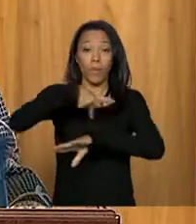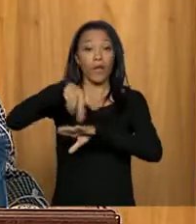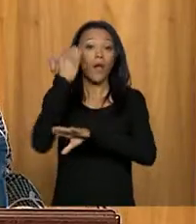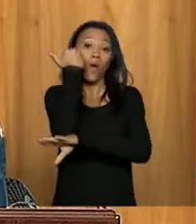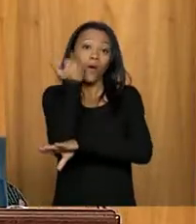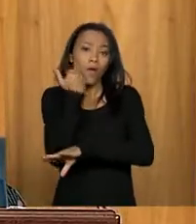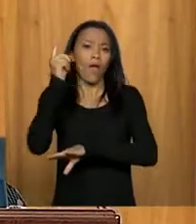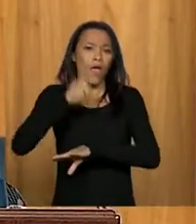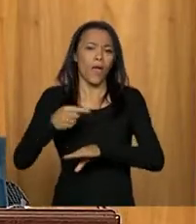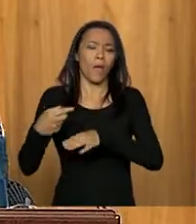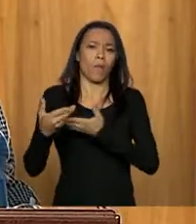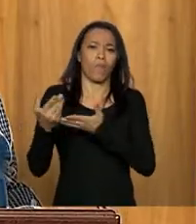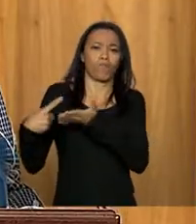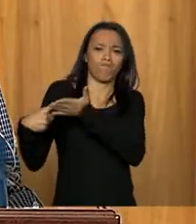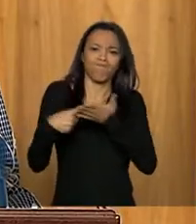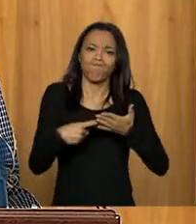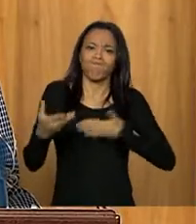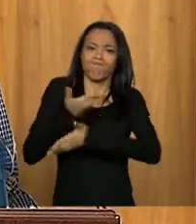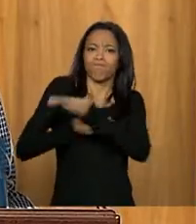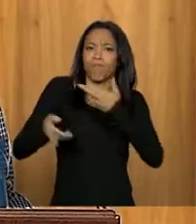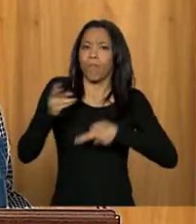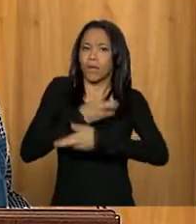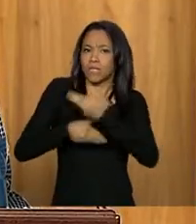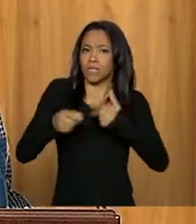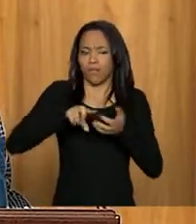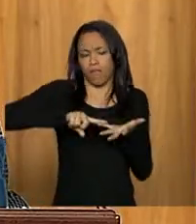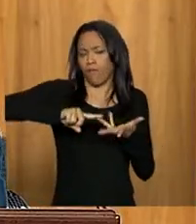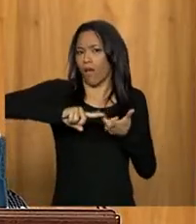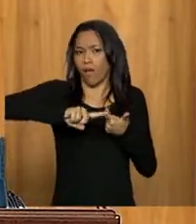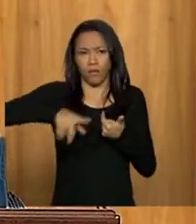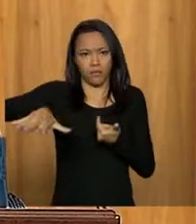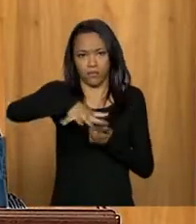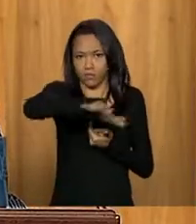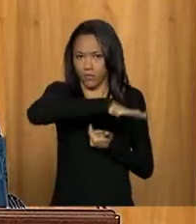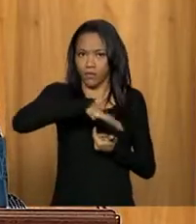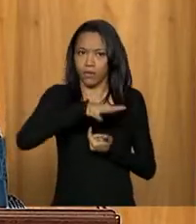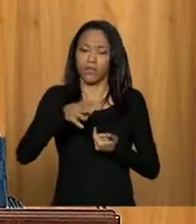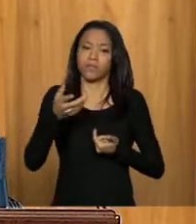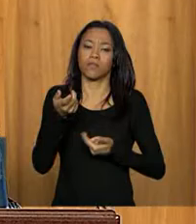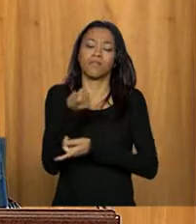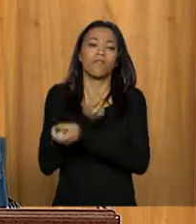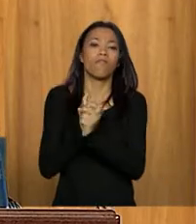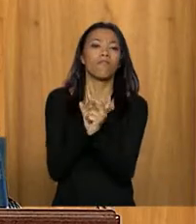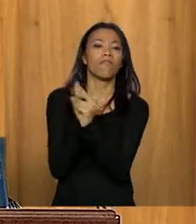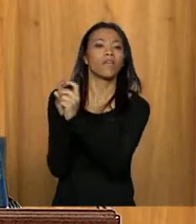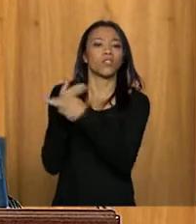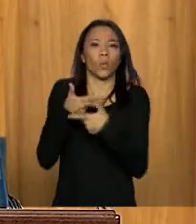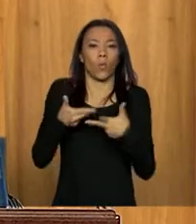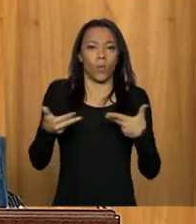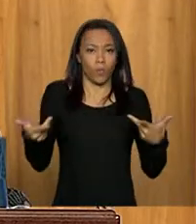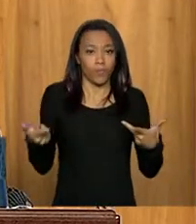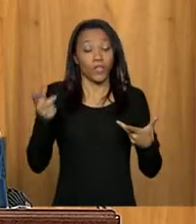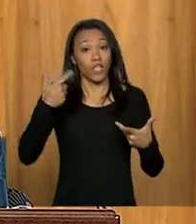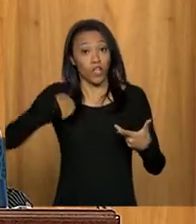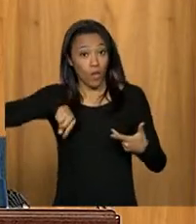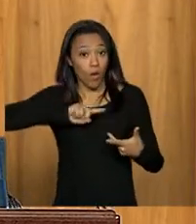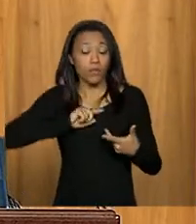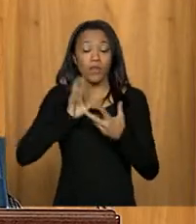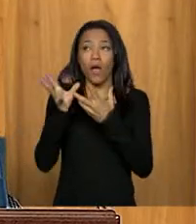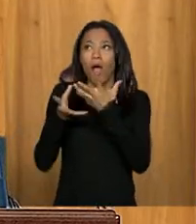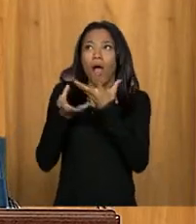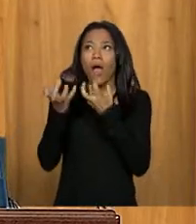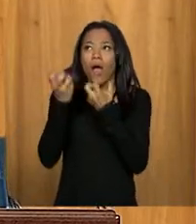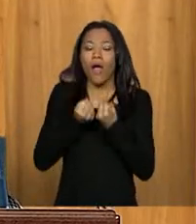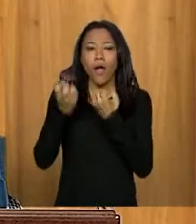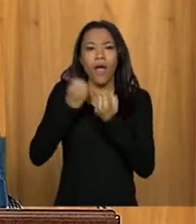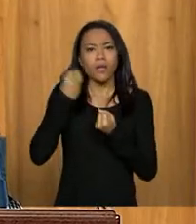Brasil em vários setores de ponta e com os quais compartilhamos experiências